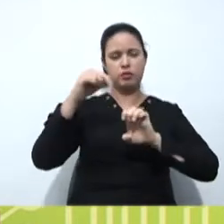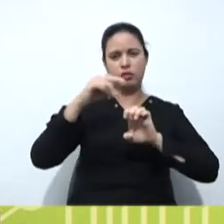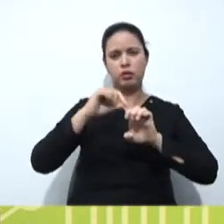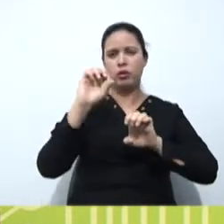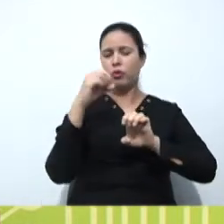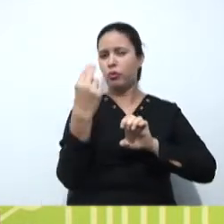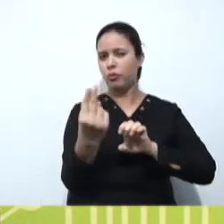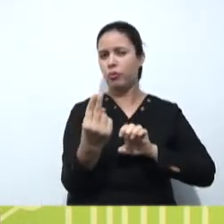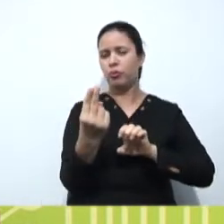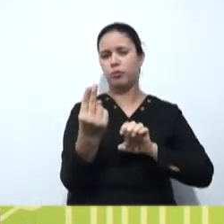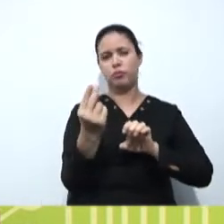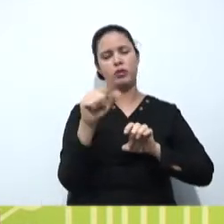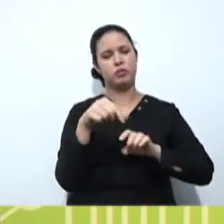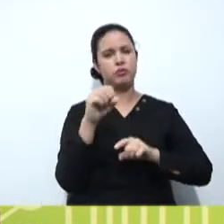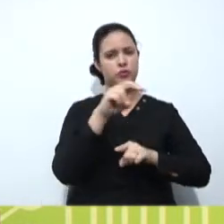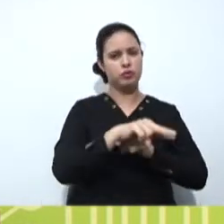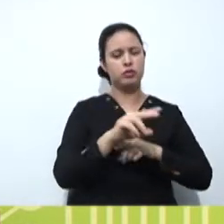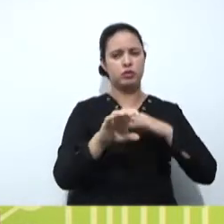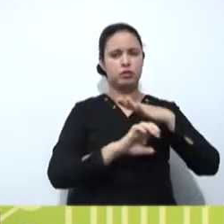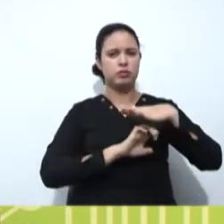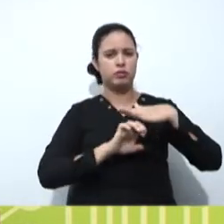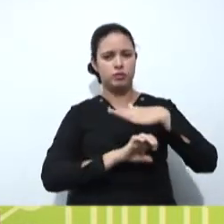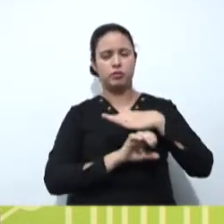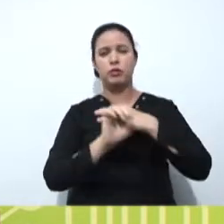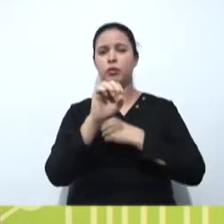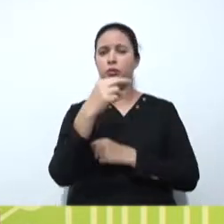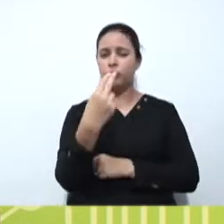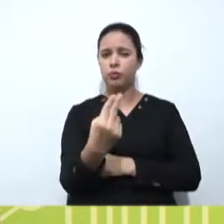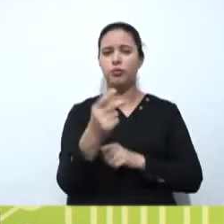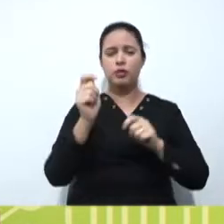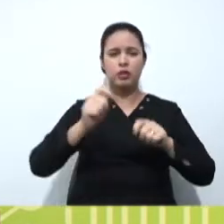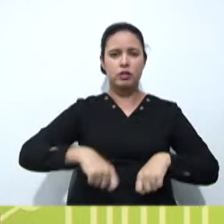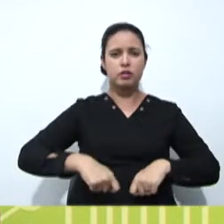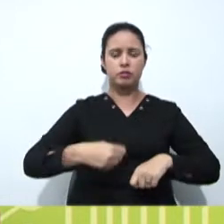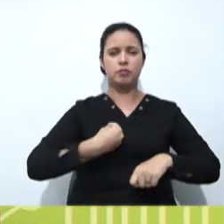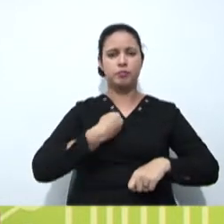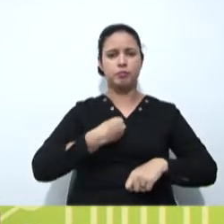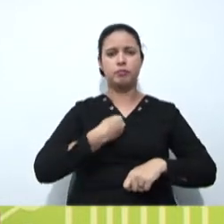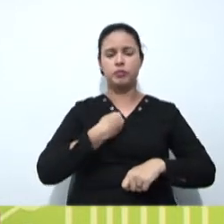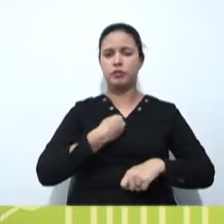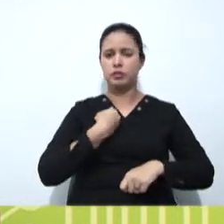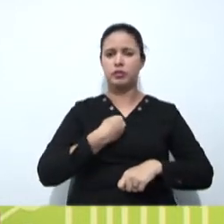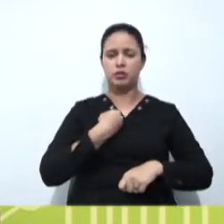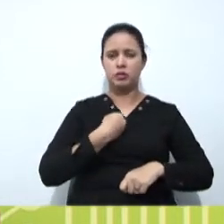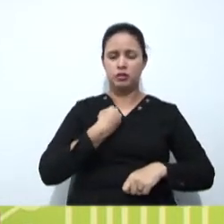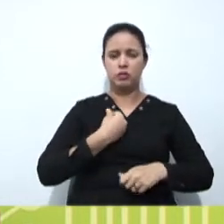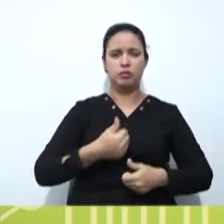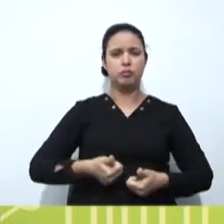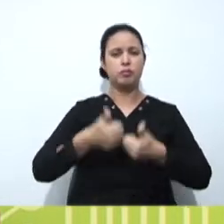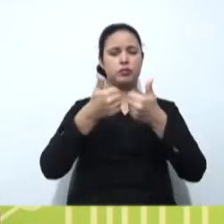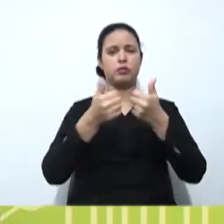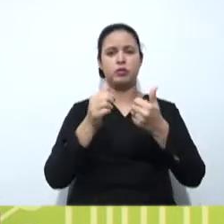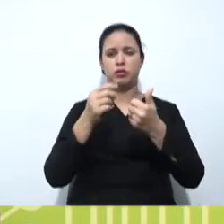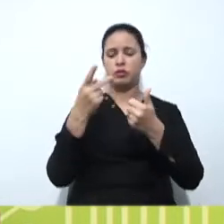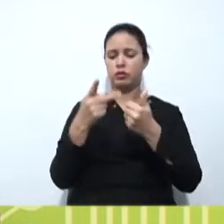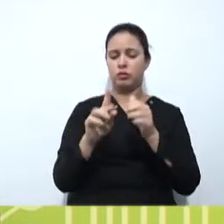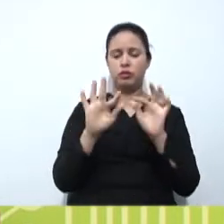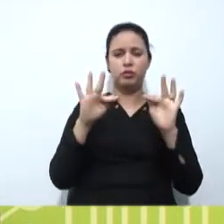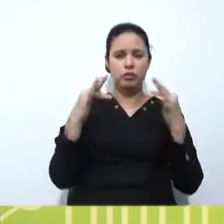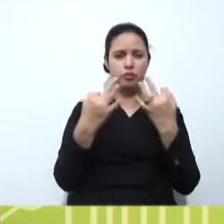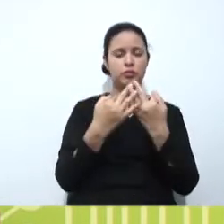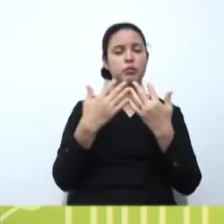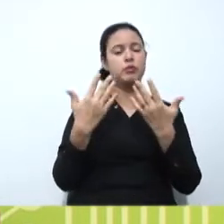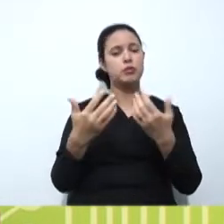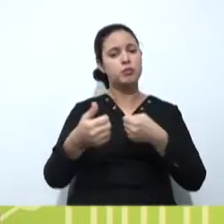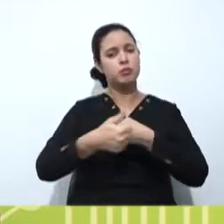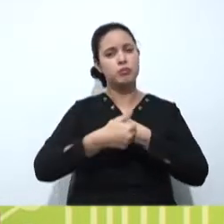como funcionária, mas dá condições dessas pessoas melhorar a vida da família dela. Então, a qualidade de vida, ela passa por todo esse